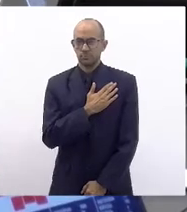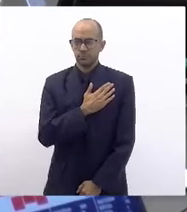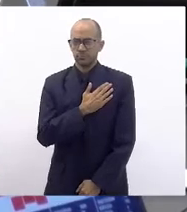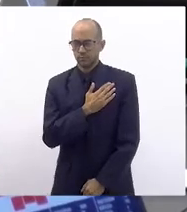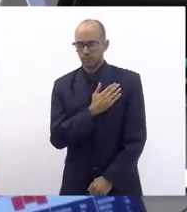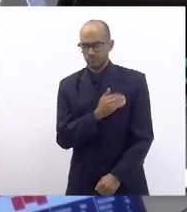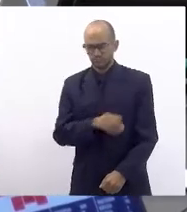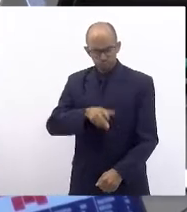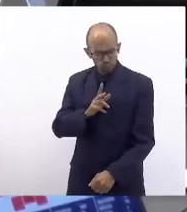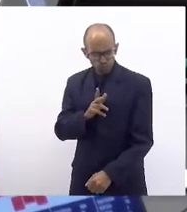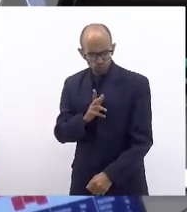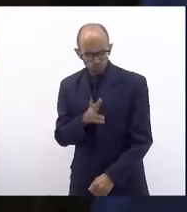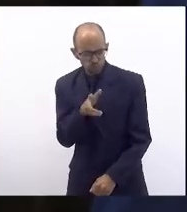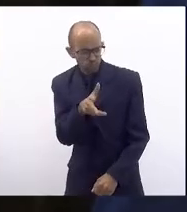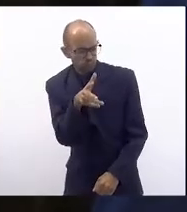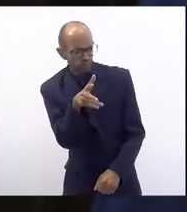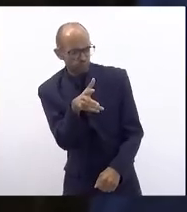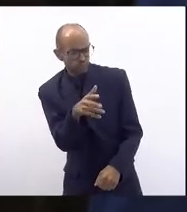E aí